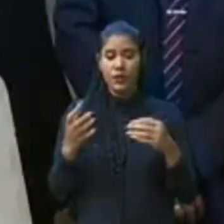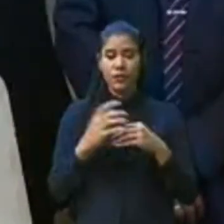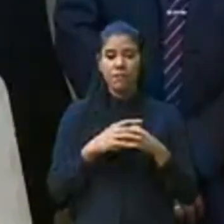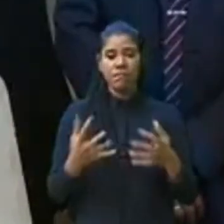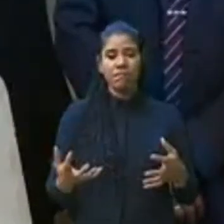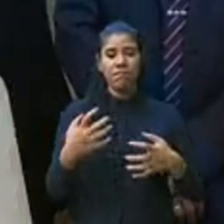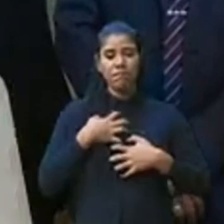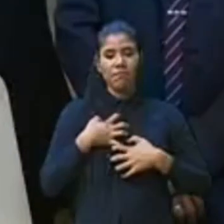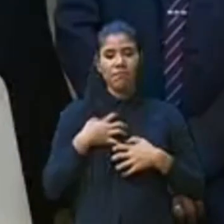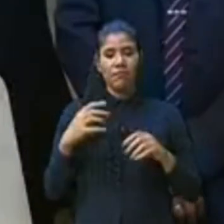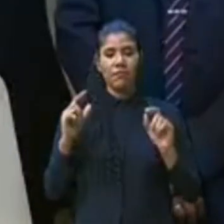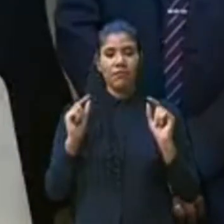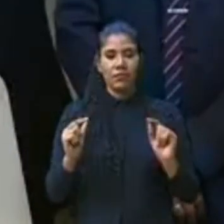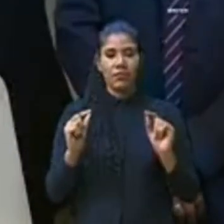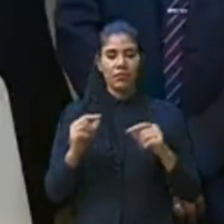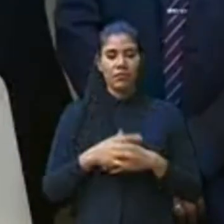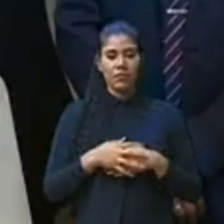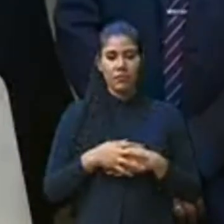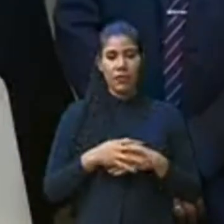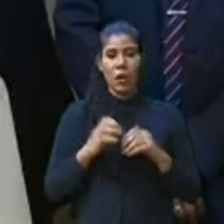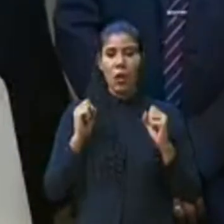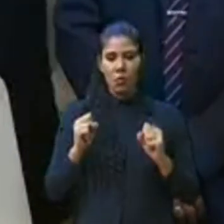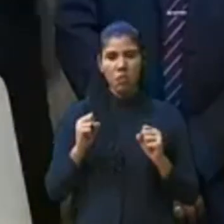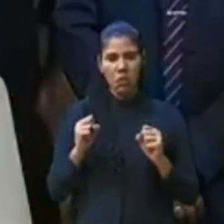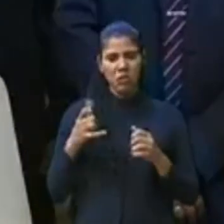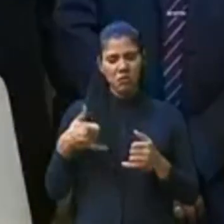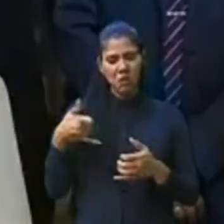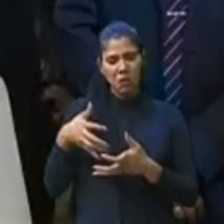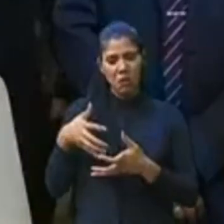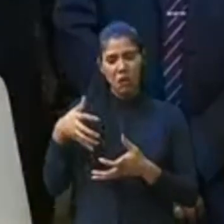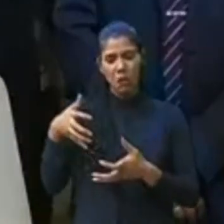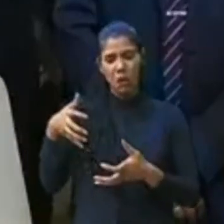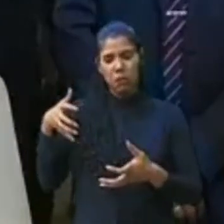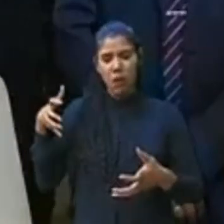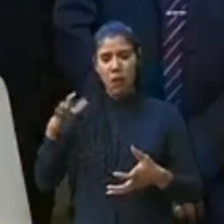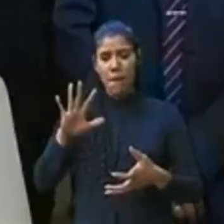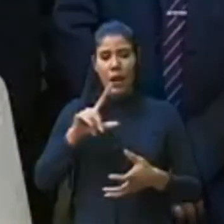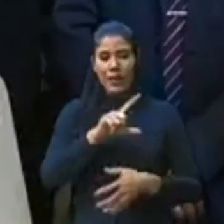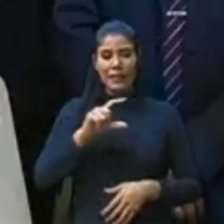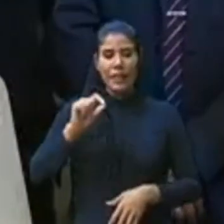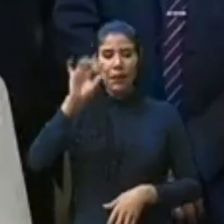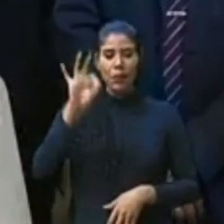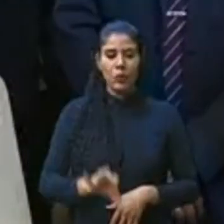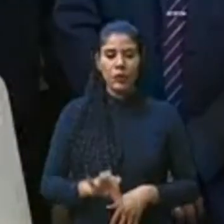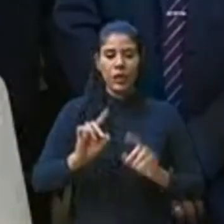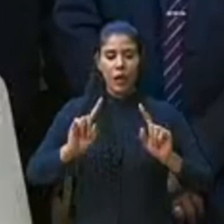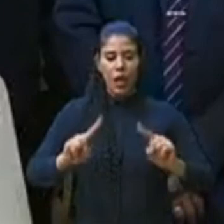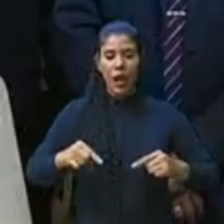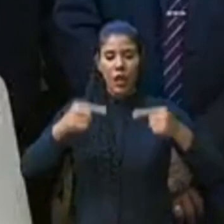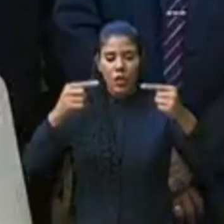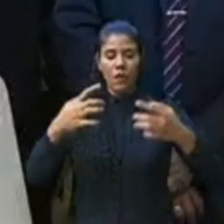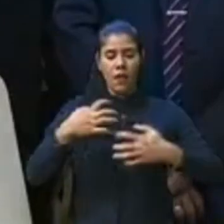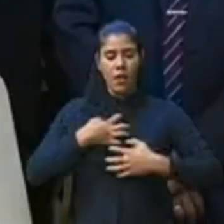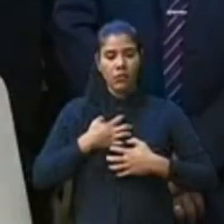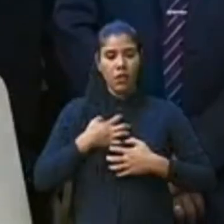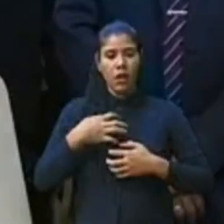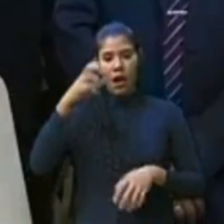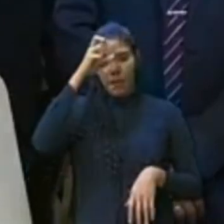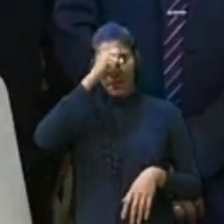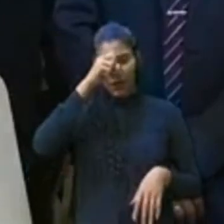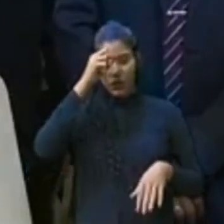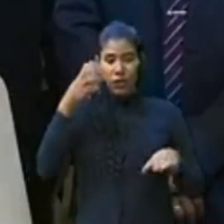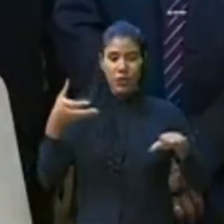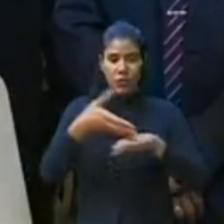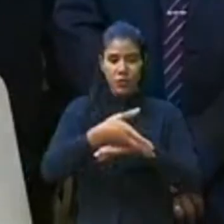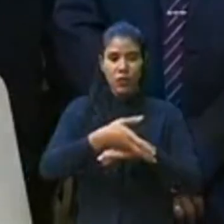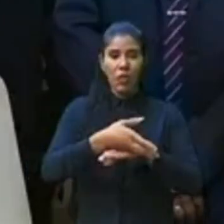coisa. Posso estar mais velho, mas estou 100% mais renovado. Aprendi, frequentei uma